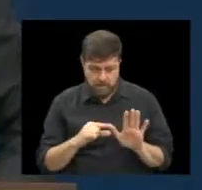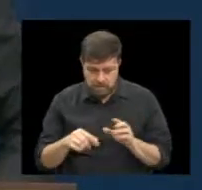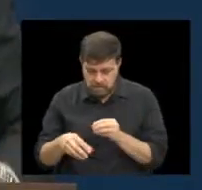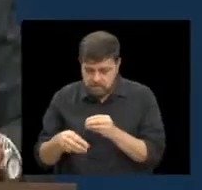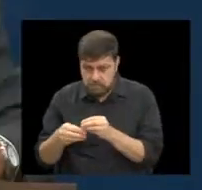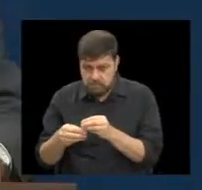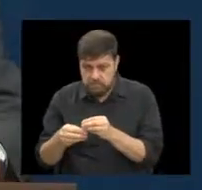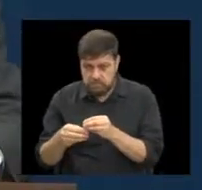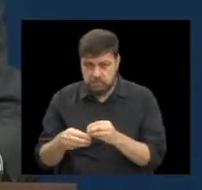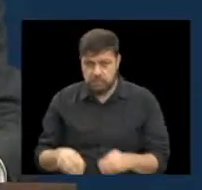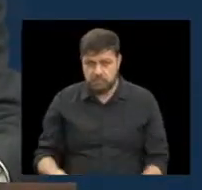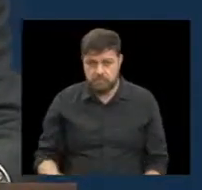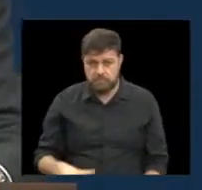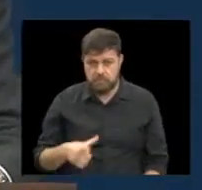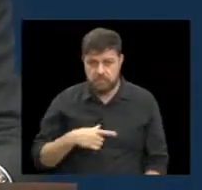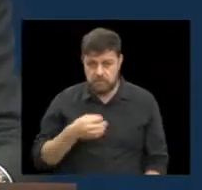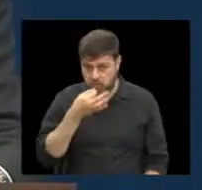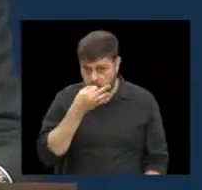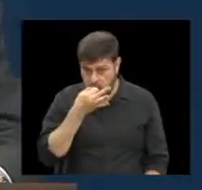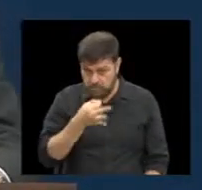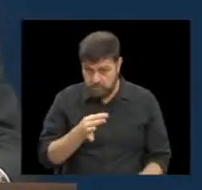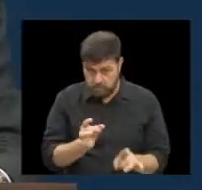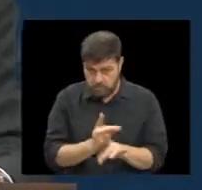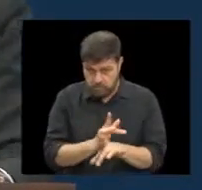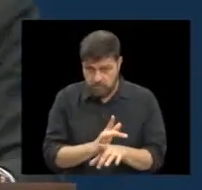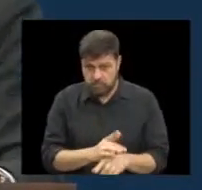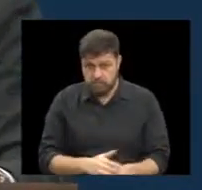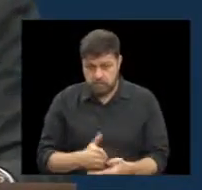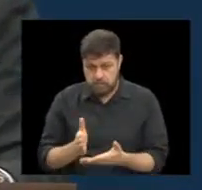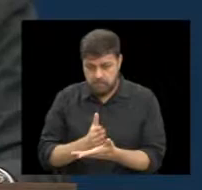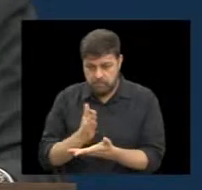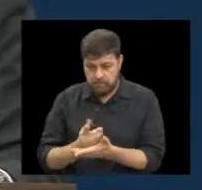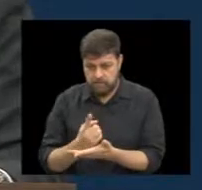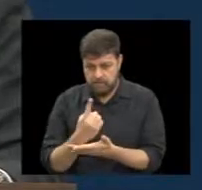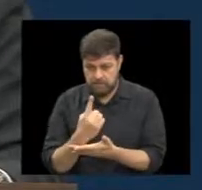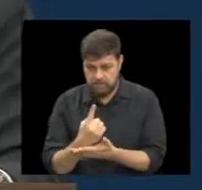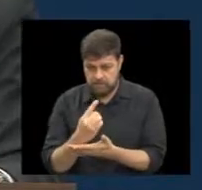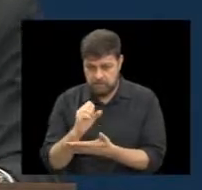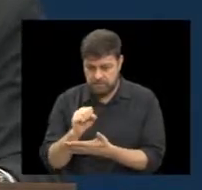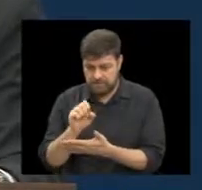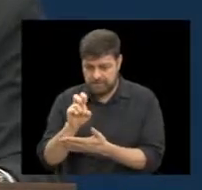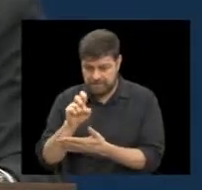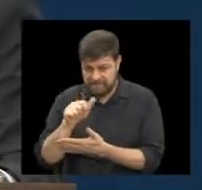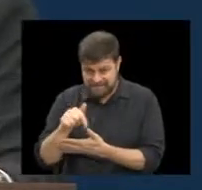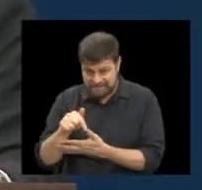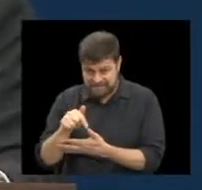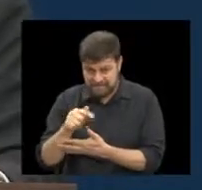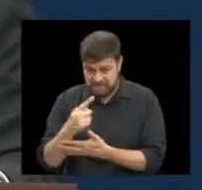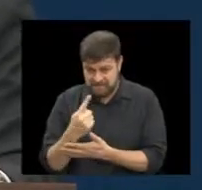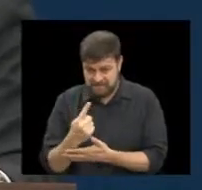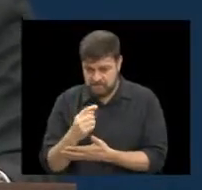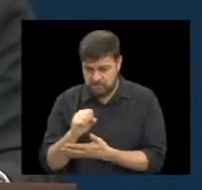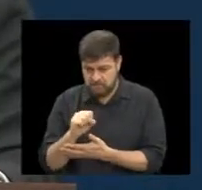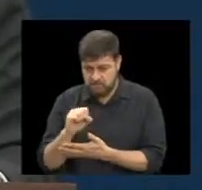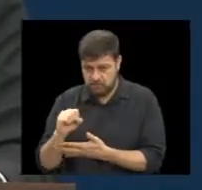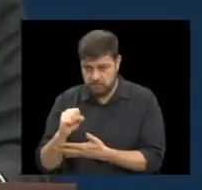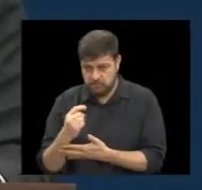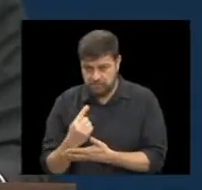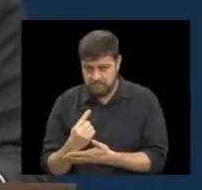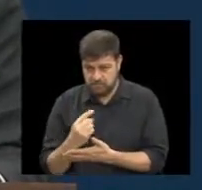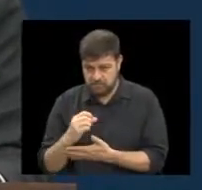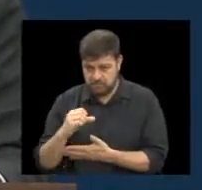apresentada, tem a seguinte análise. De folhas 187, 188, 189 e